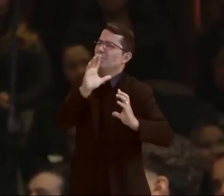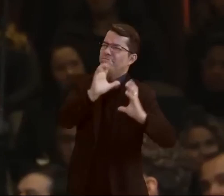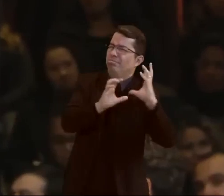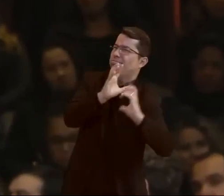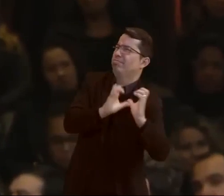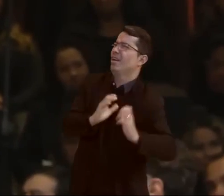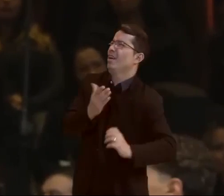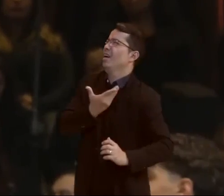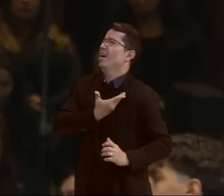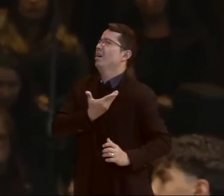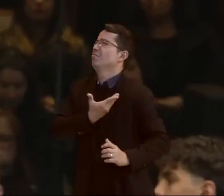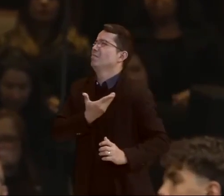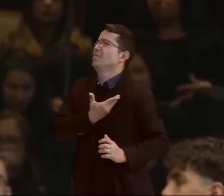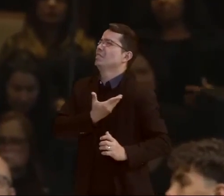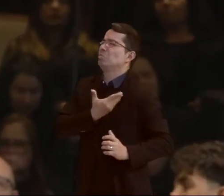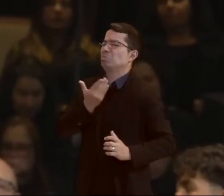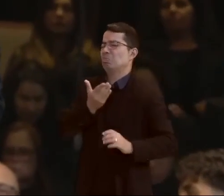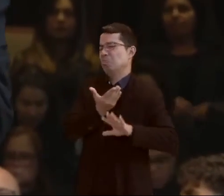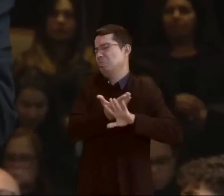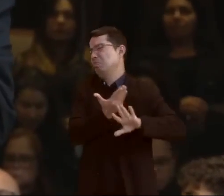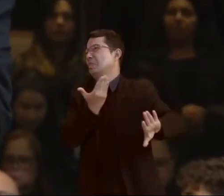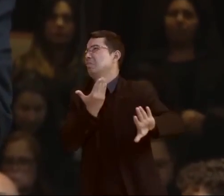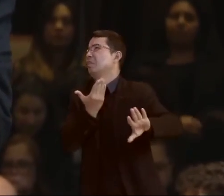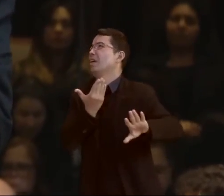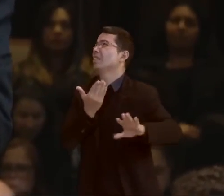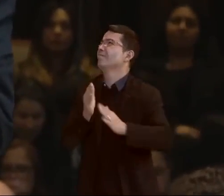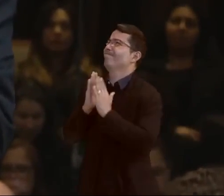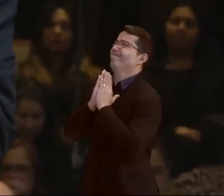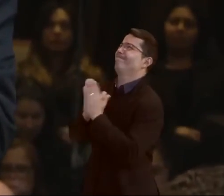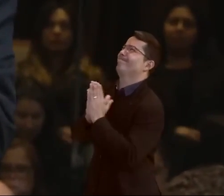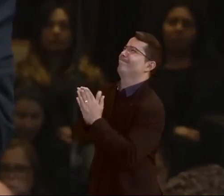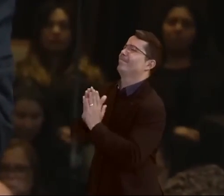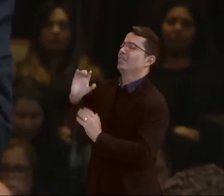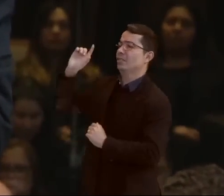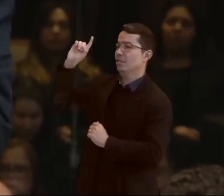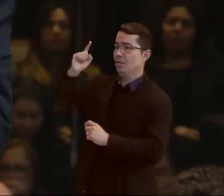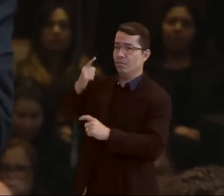está cheio de gente imatura aqui em qualquer lugar da terra.